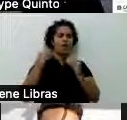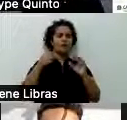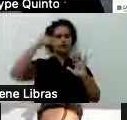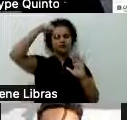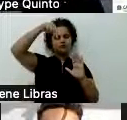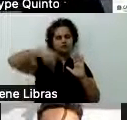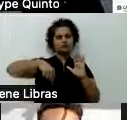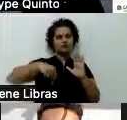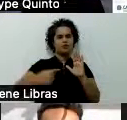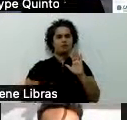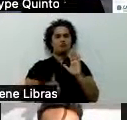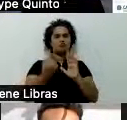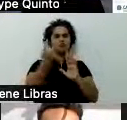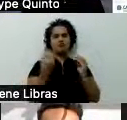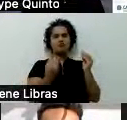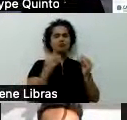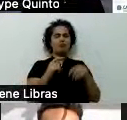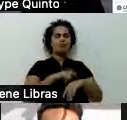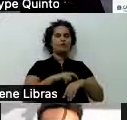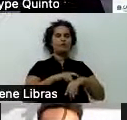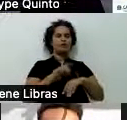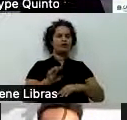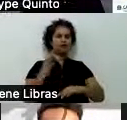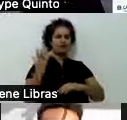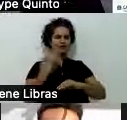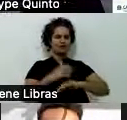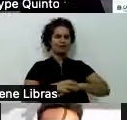também da sua temporalidade. Então,